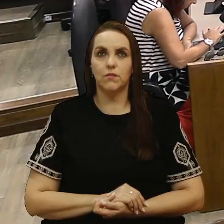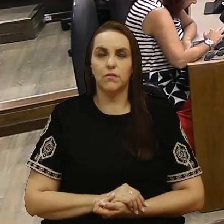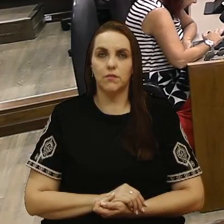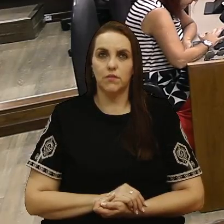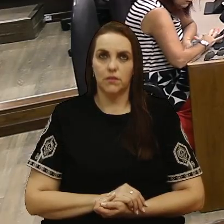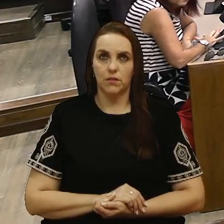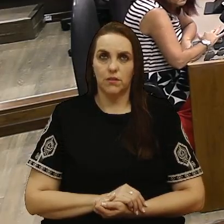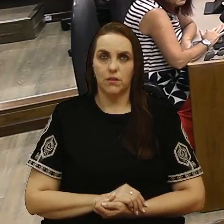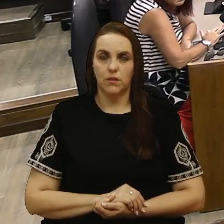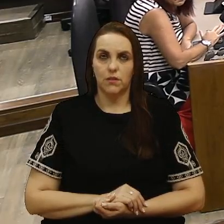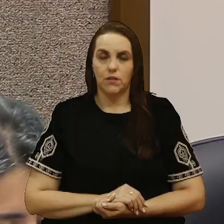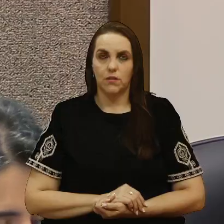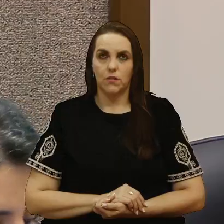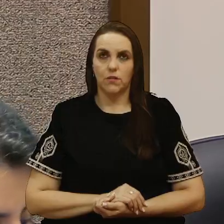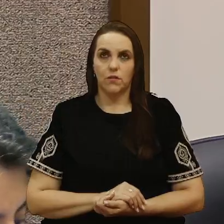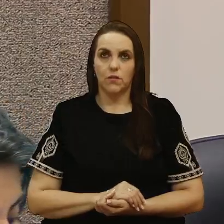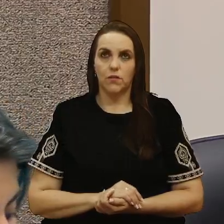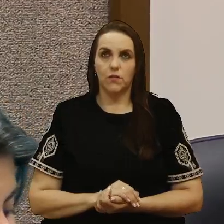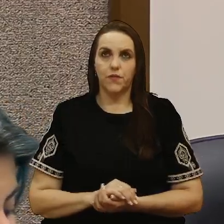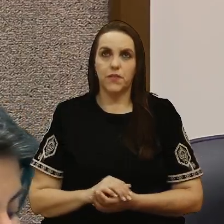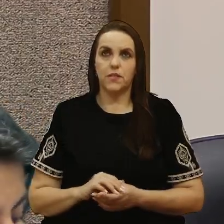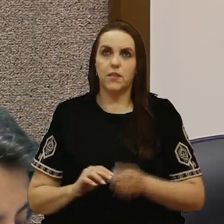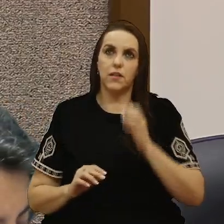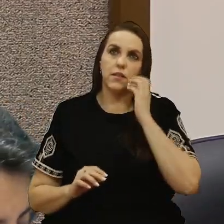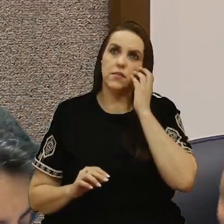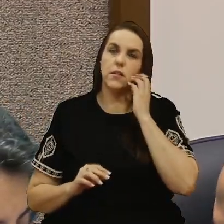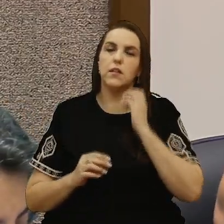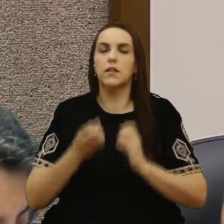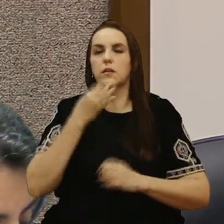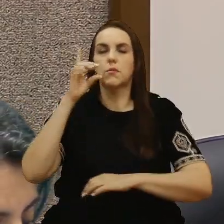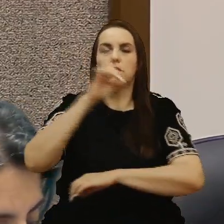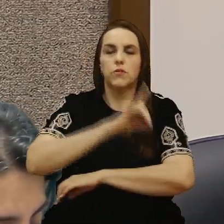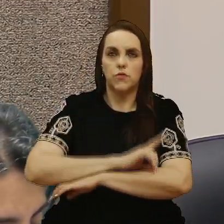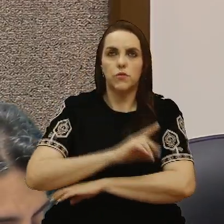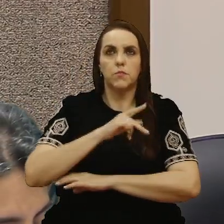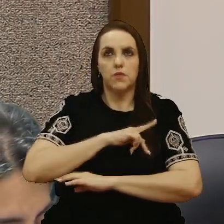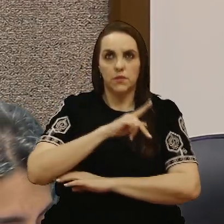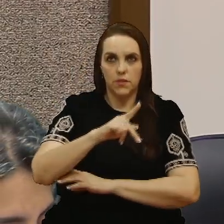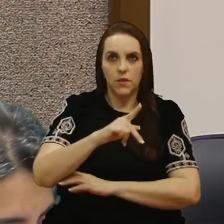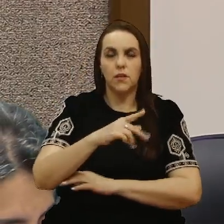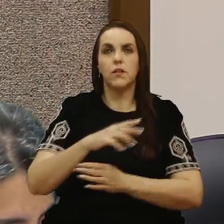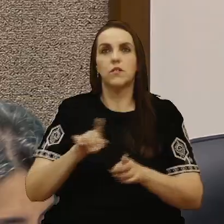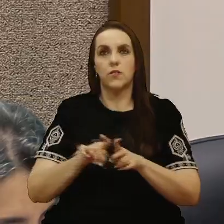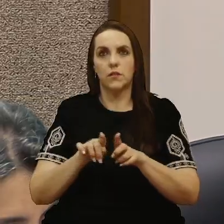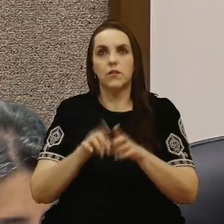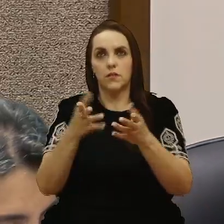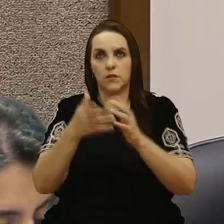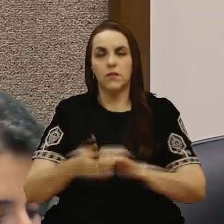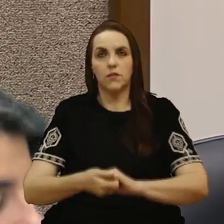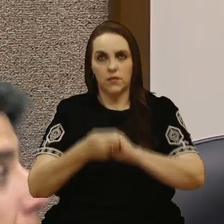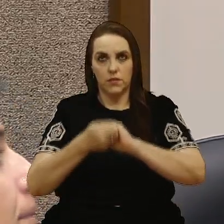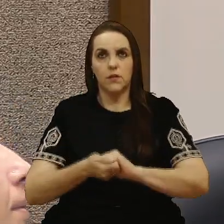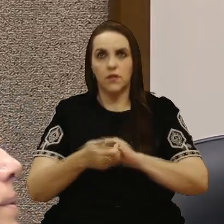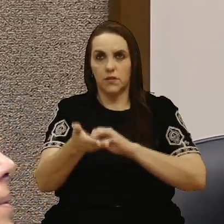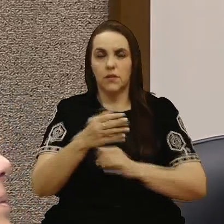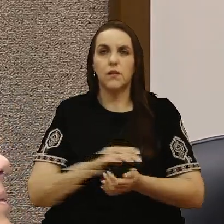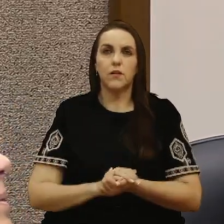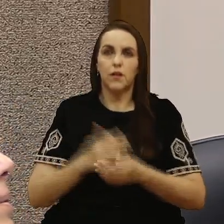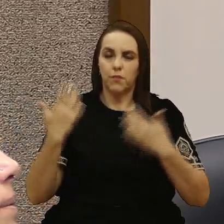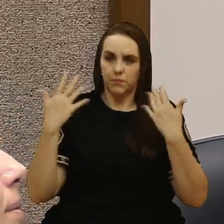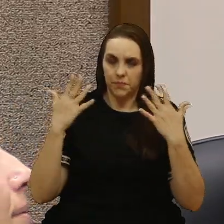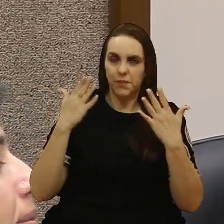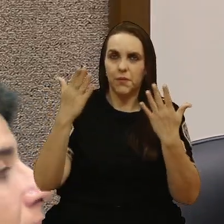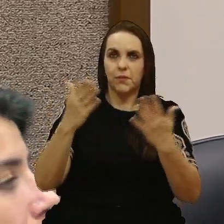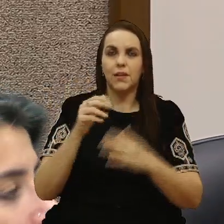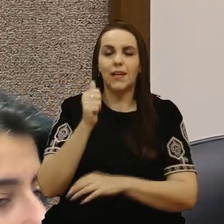Bom dia, presidente. Bom dia ao senhor, à senhora que nos acompanha de casa, demais vereadores. Cumprimentar o meu amigo Birata Hessler. Parabéns pela eleição da SIC. André Zucco,